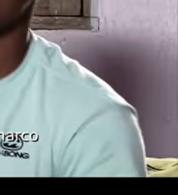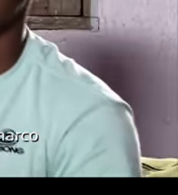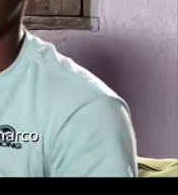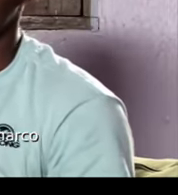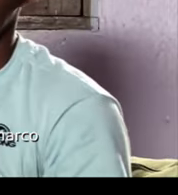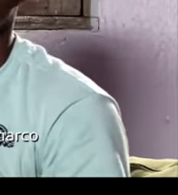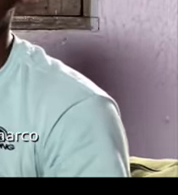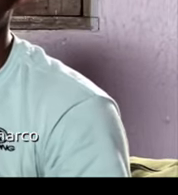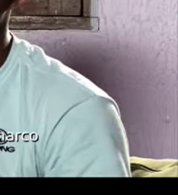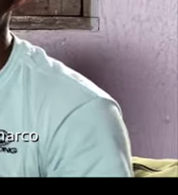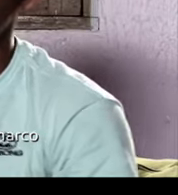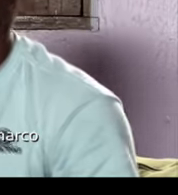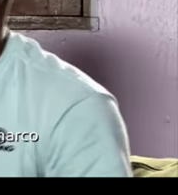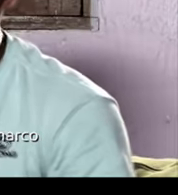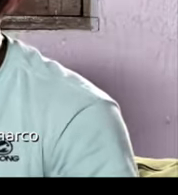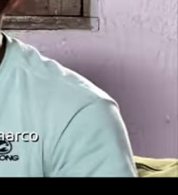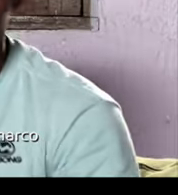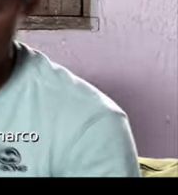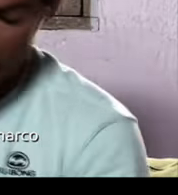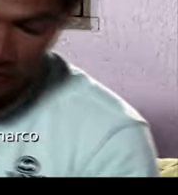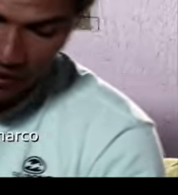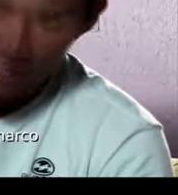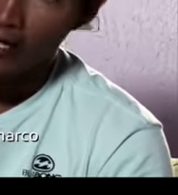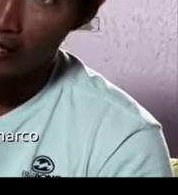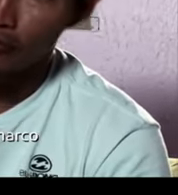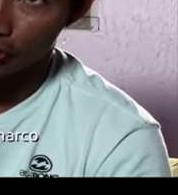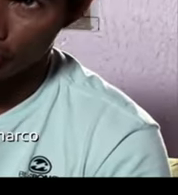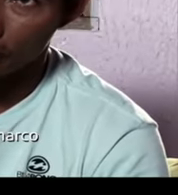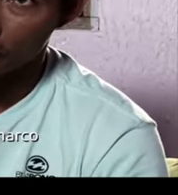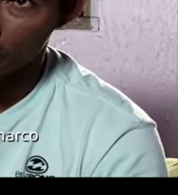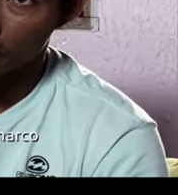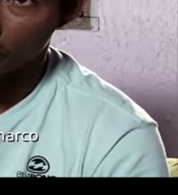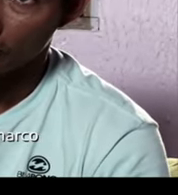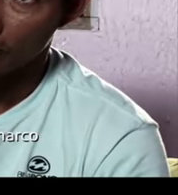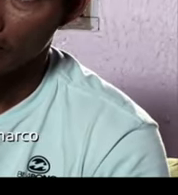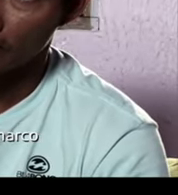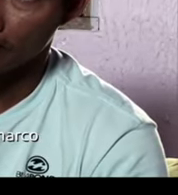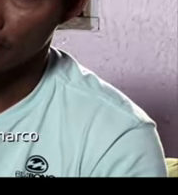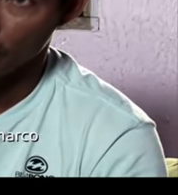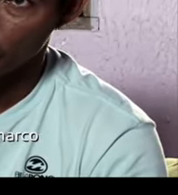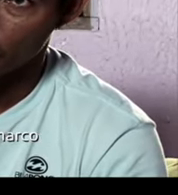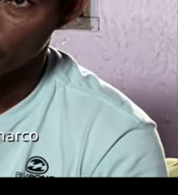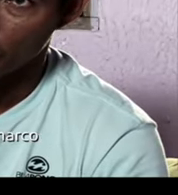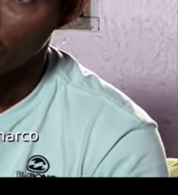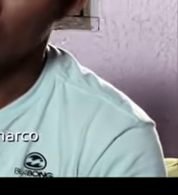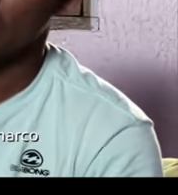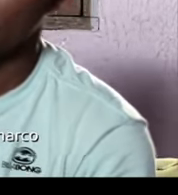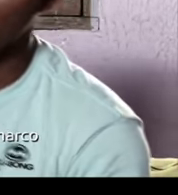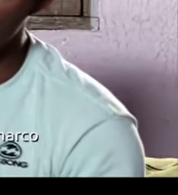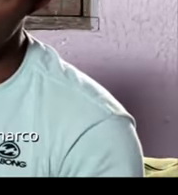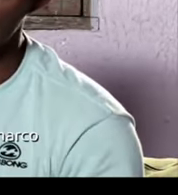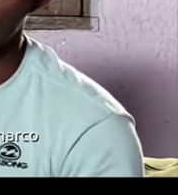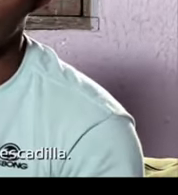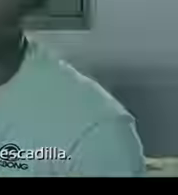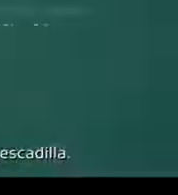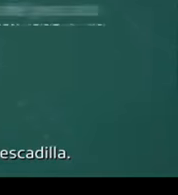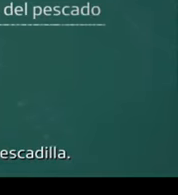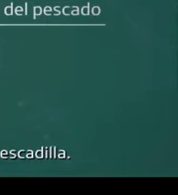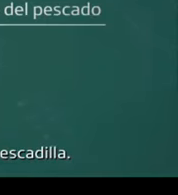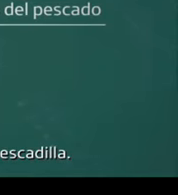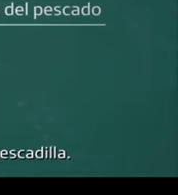E eles têm uma rede lá, que de lá de fora mesmo, eu digito na rede 3G e ligo para a rede